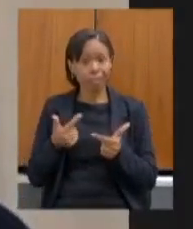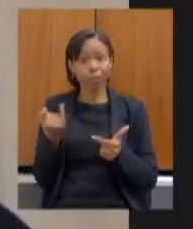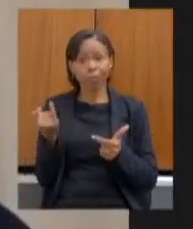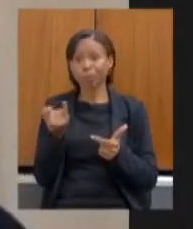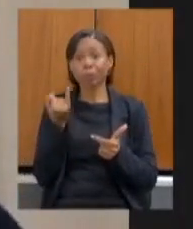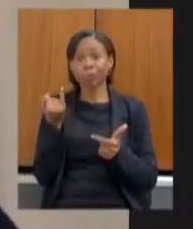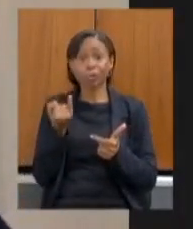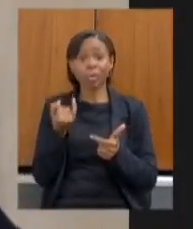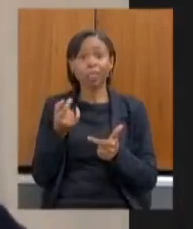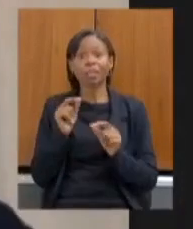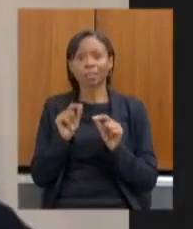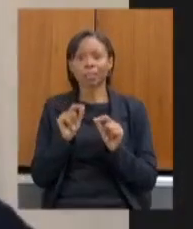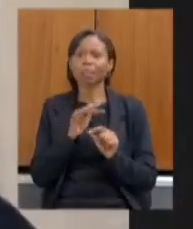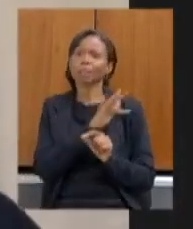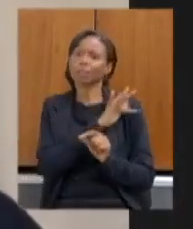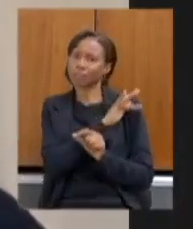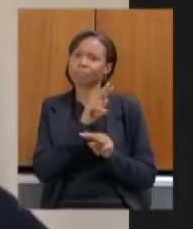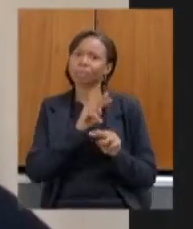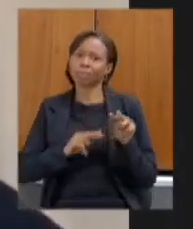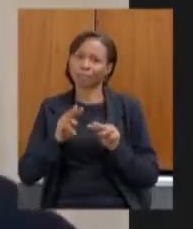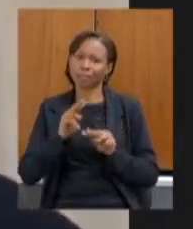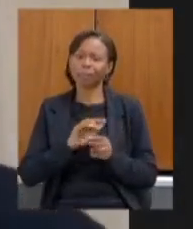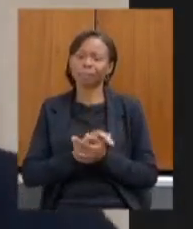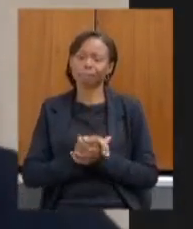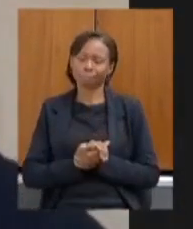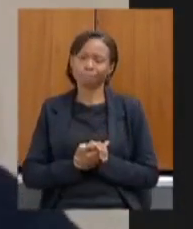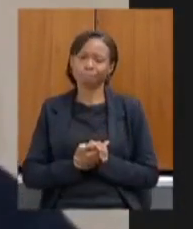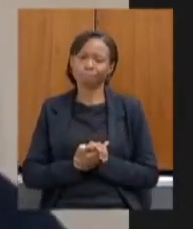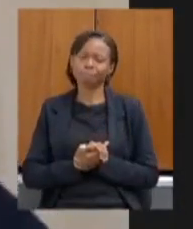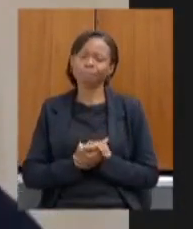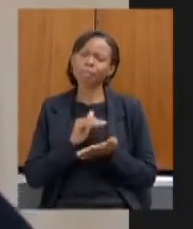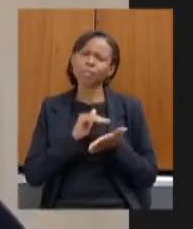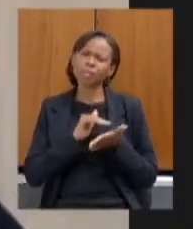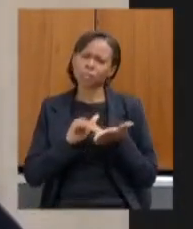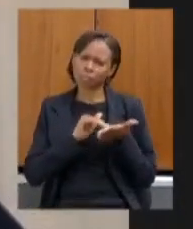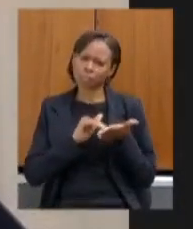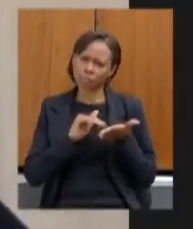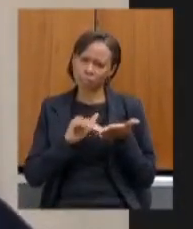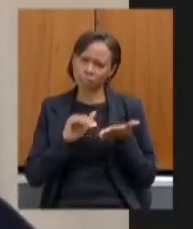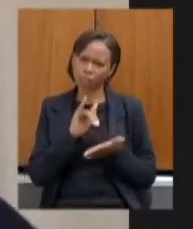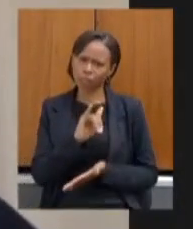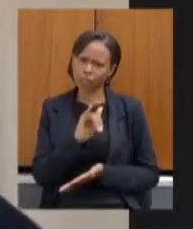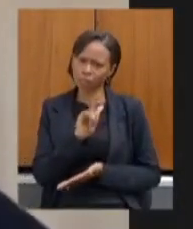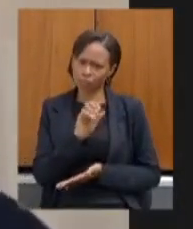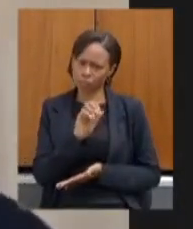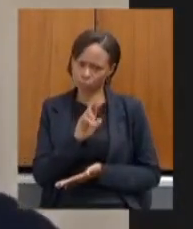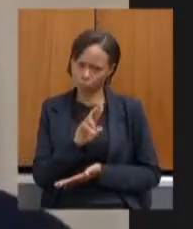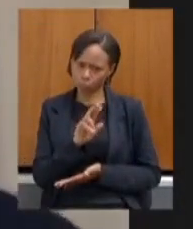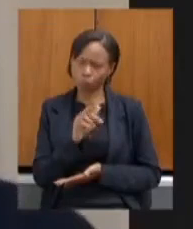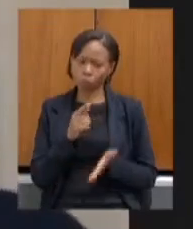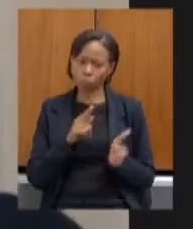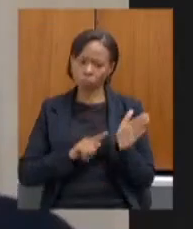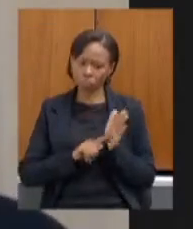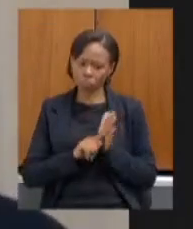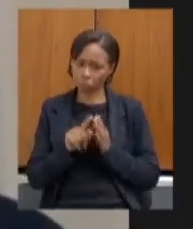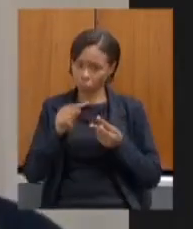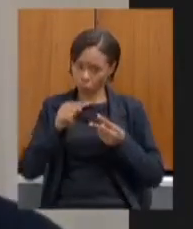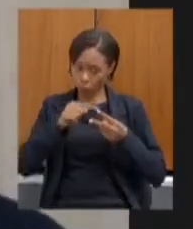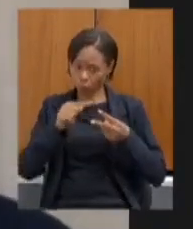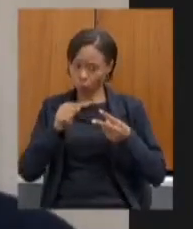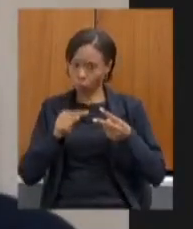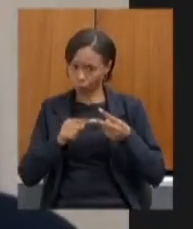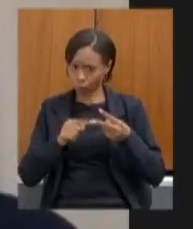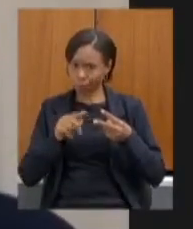que é a de fiscalização. Ô Igor, secretário Igor, eu tenho dois assuntos a tratar nessa reunião.